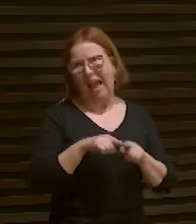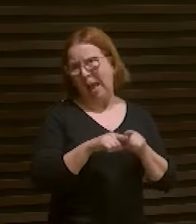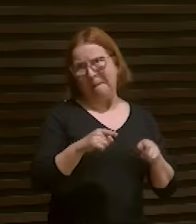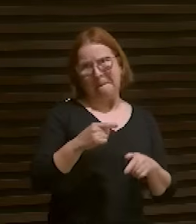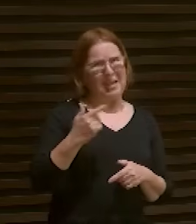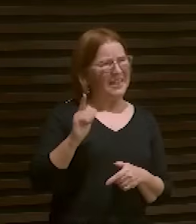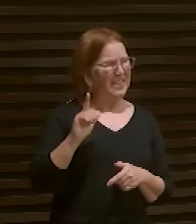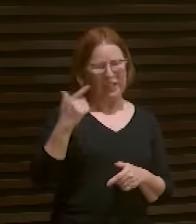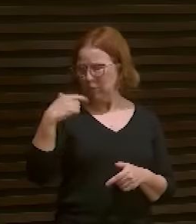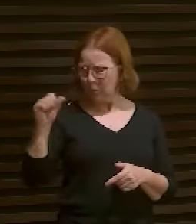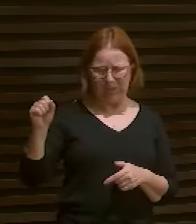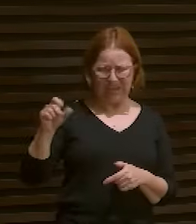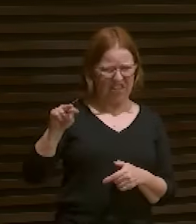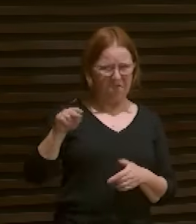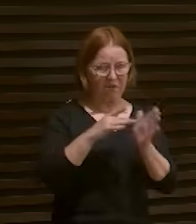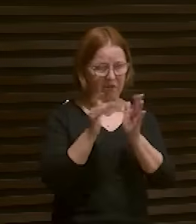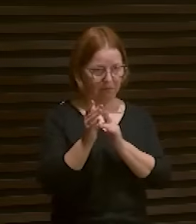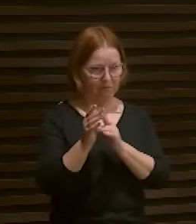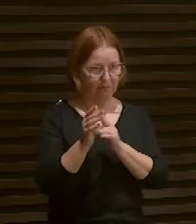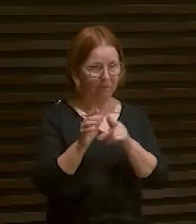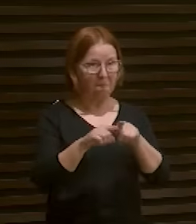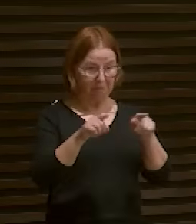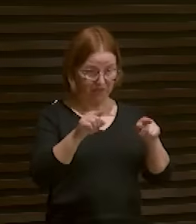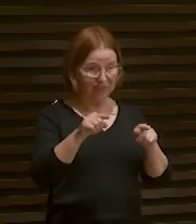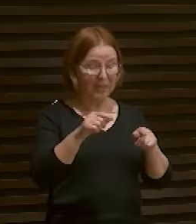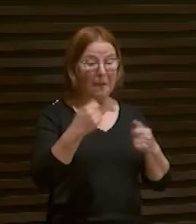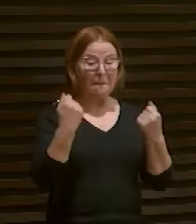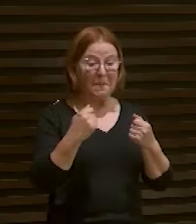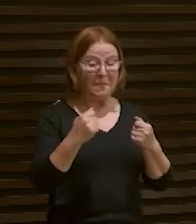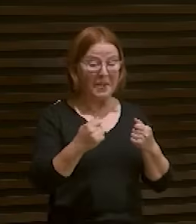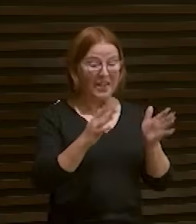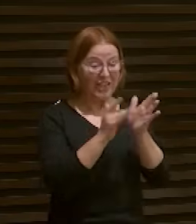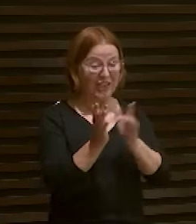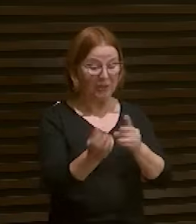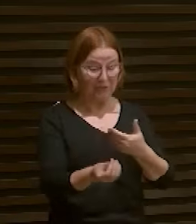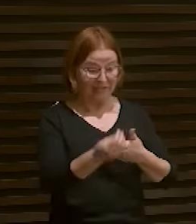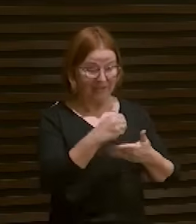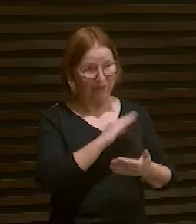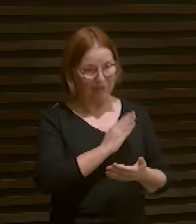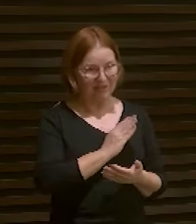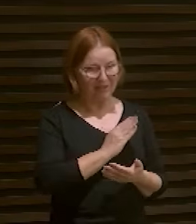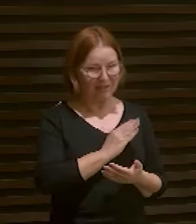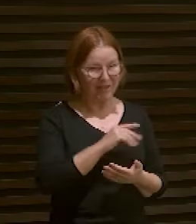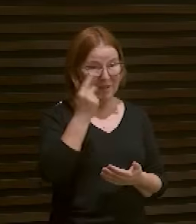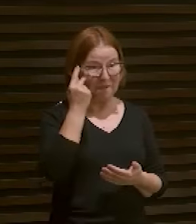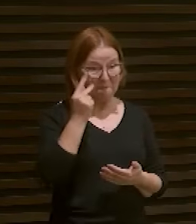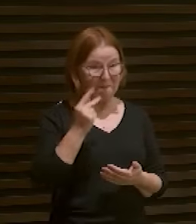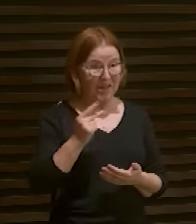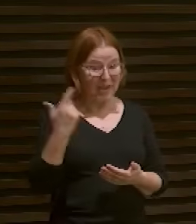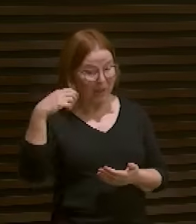não tem que perdoar igual Jesus. Você tem que ter Jesus em você para Ele te capacitar, me capacitar a